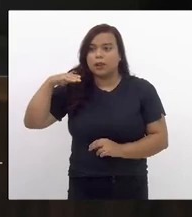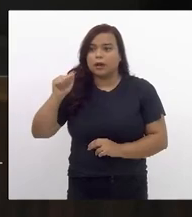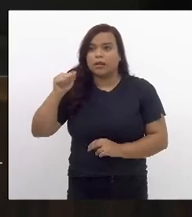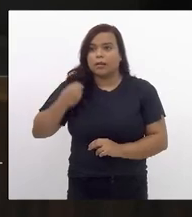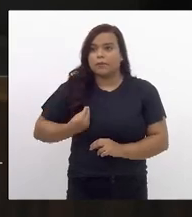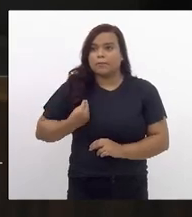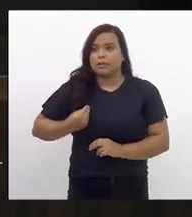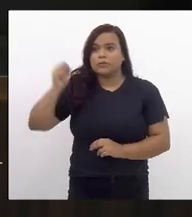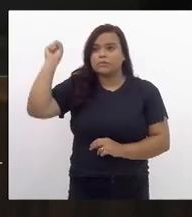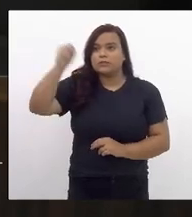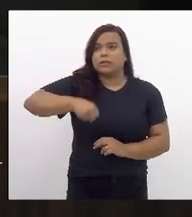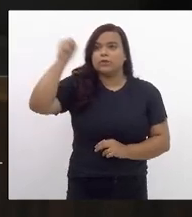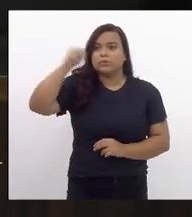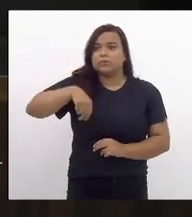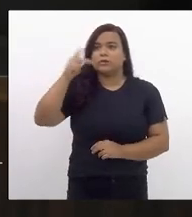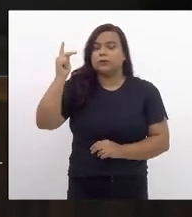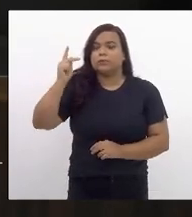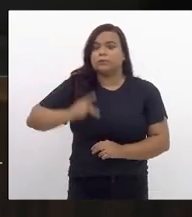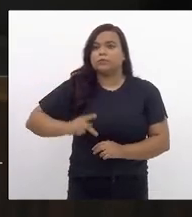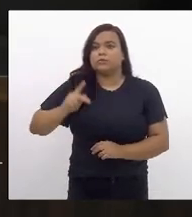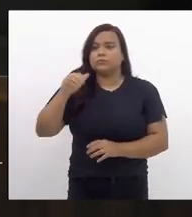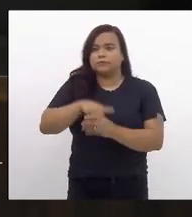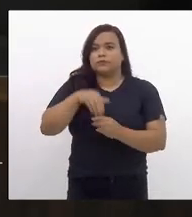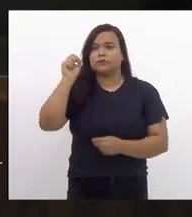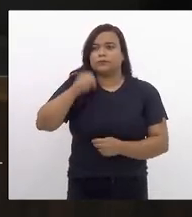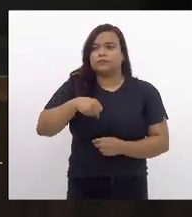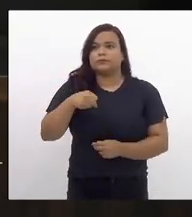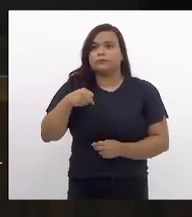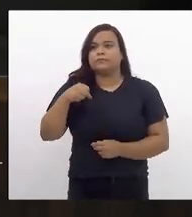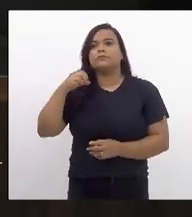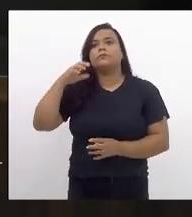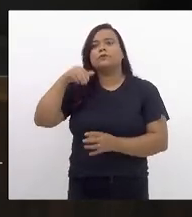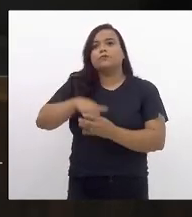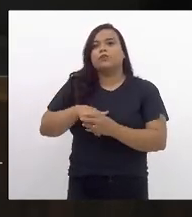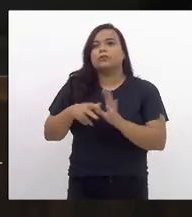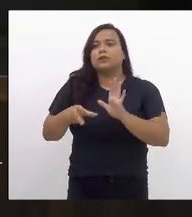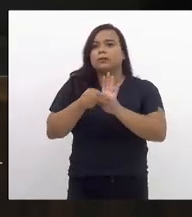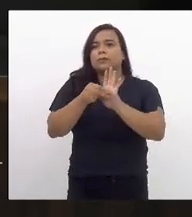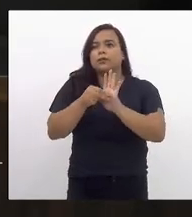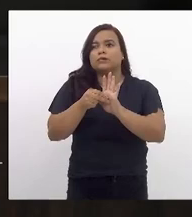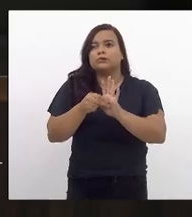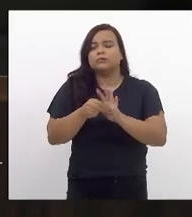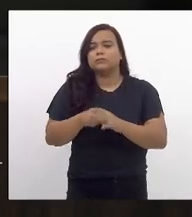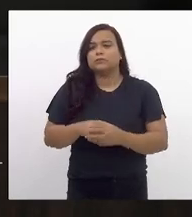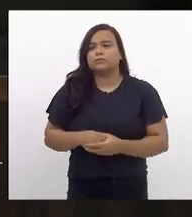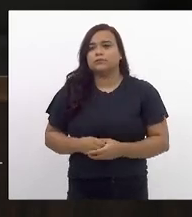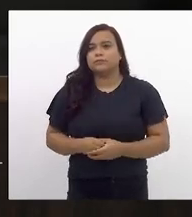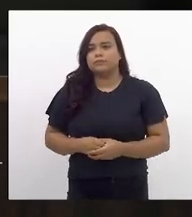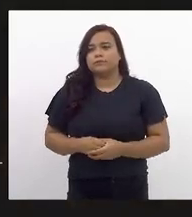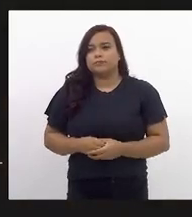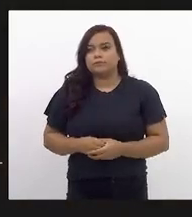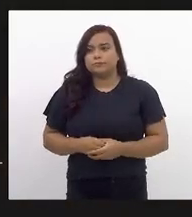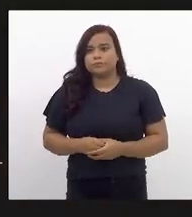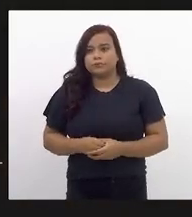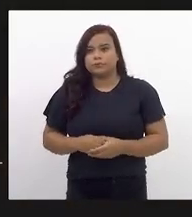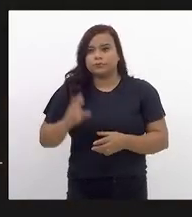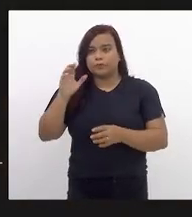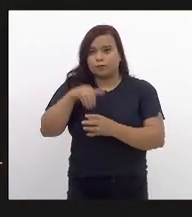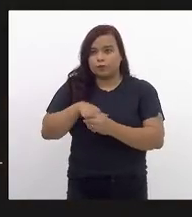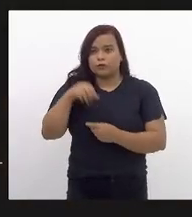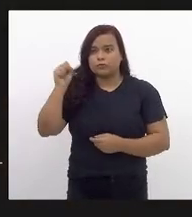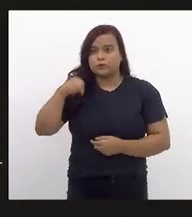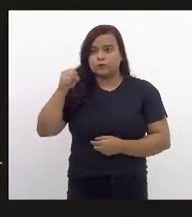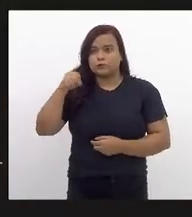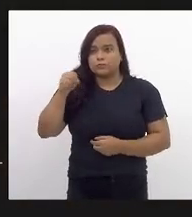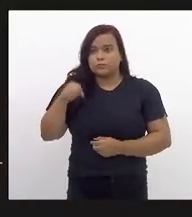Salema vota sim, presidente. Coronel, tem que votar uma emenda condicional. Deputado, então, voto sim. Coronel Salema